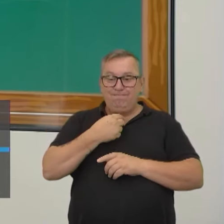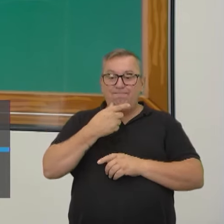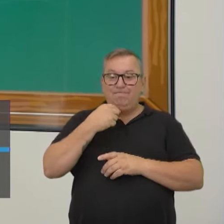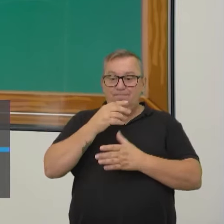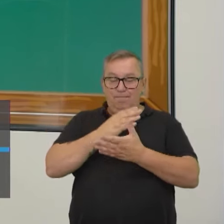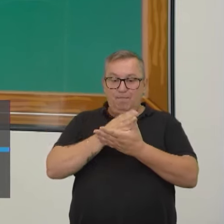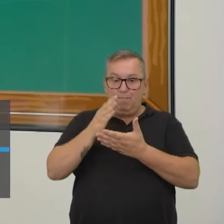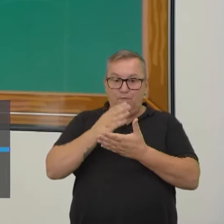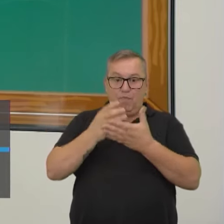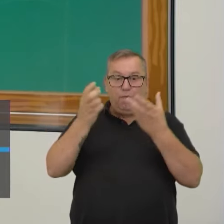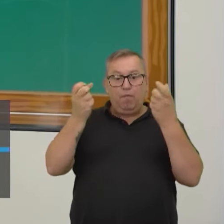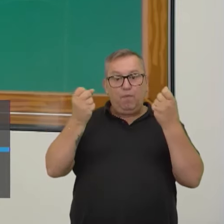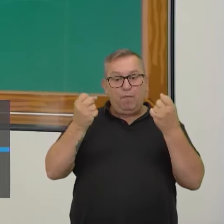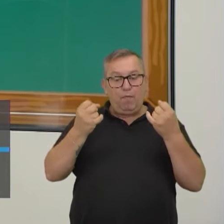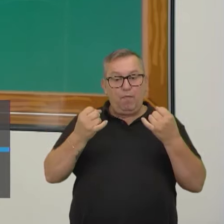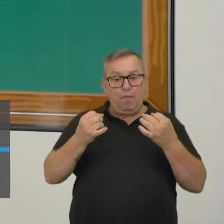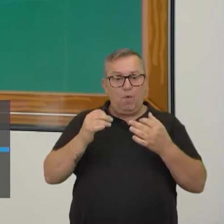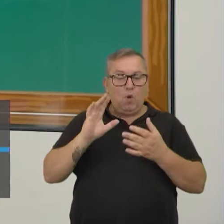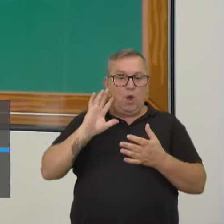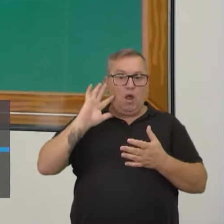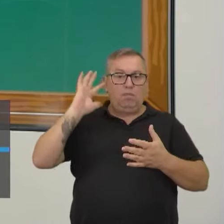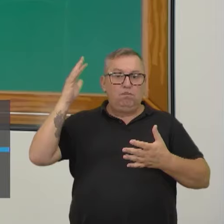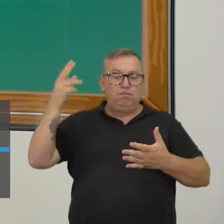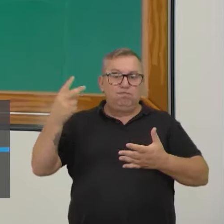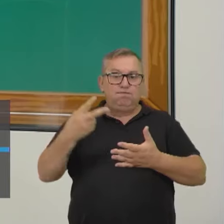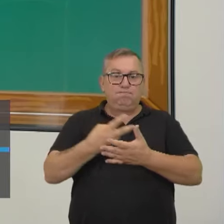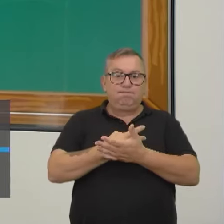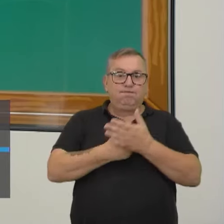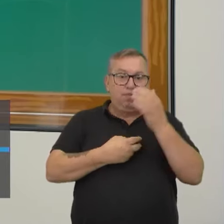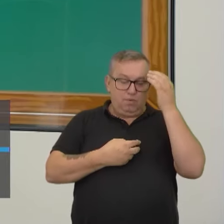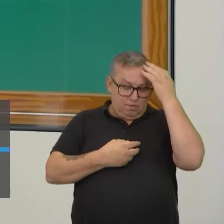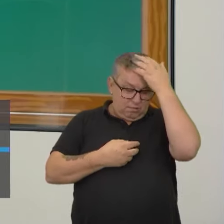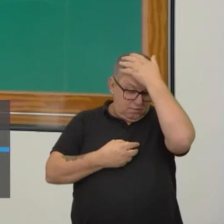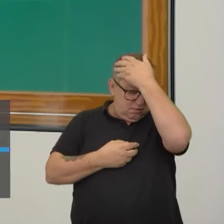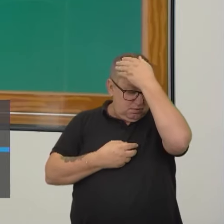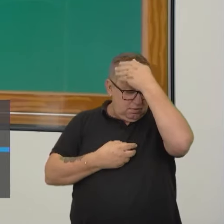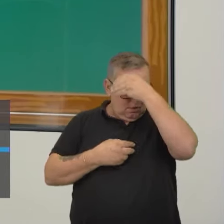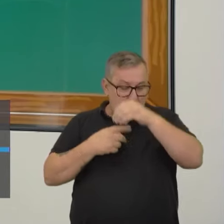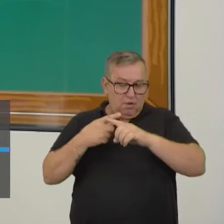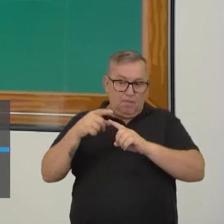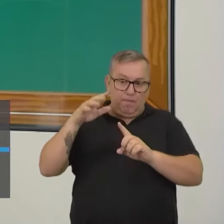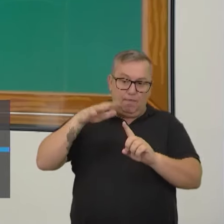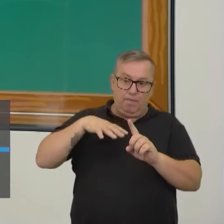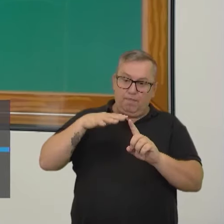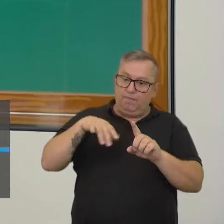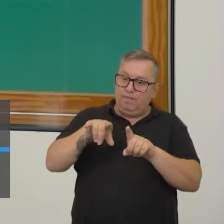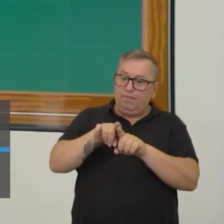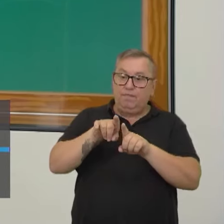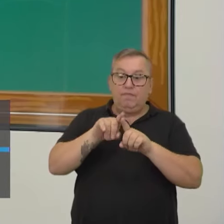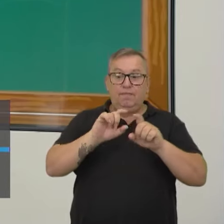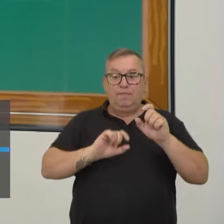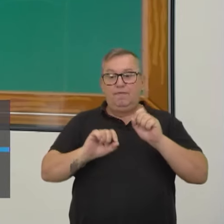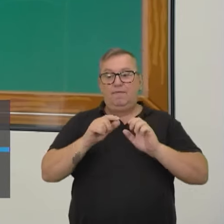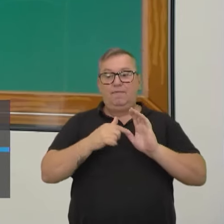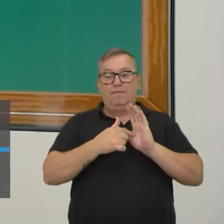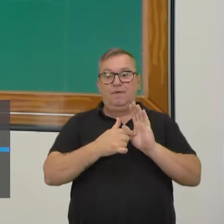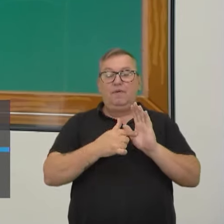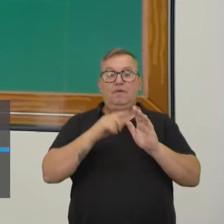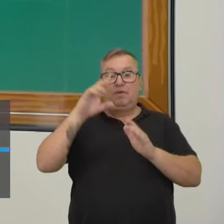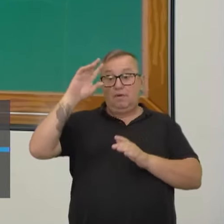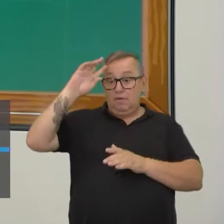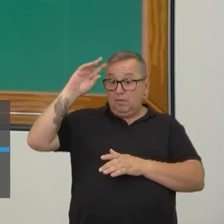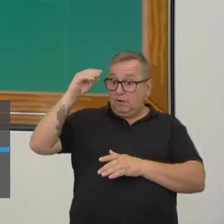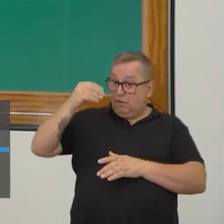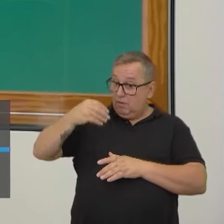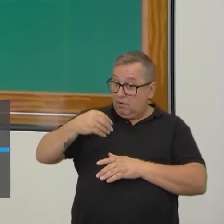começa a explicar fenômenos da natureza através de mitos. E essa expressão da espiritualidade